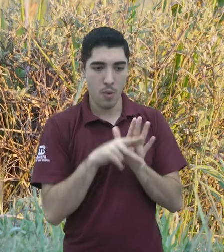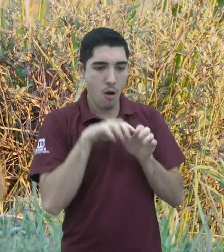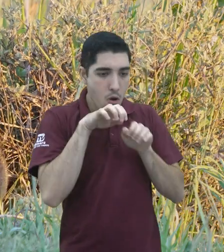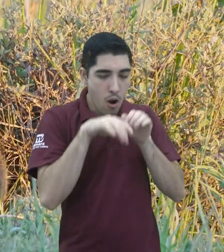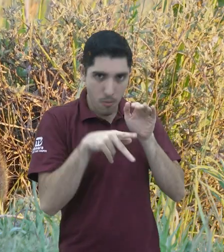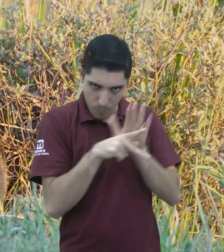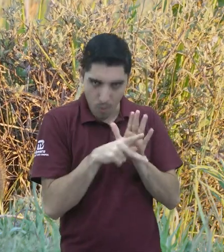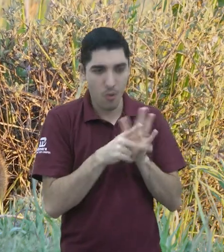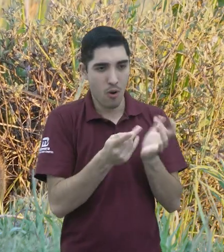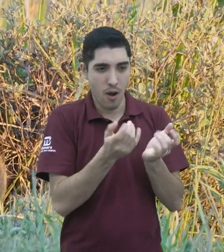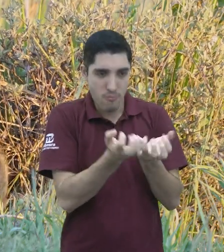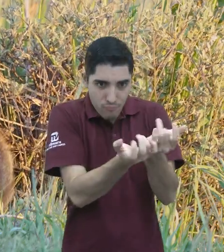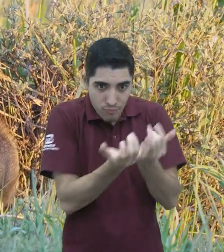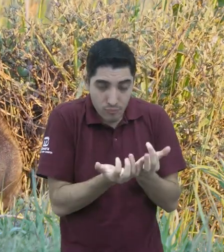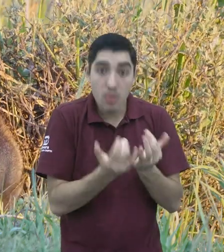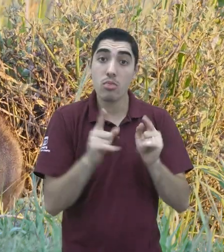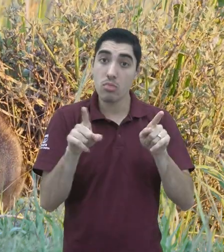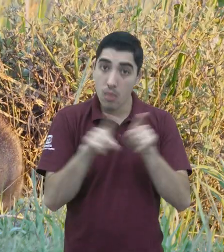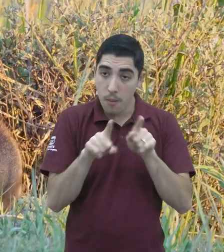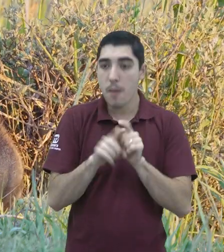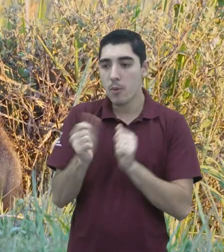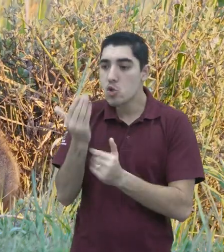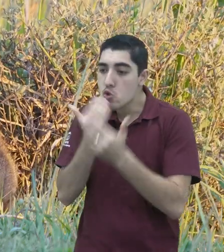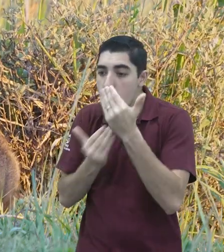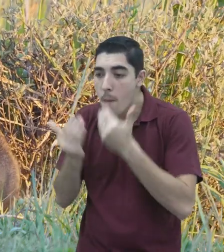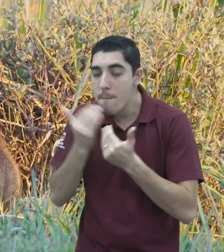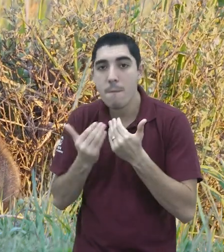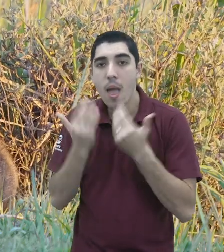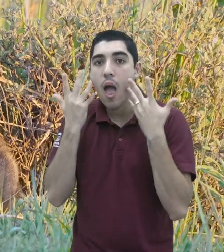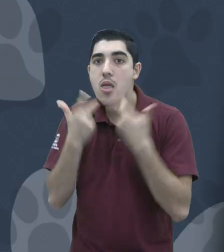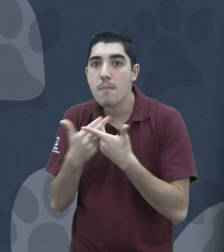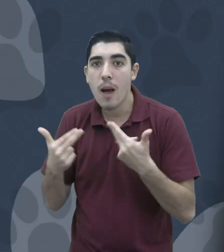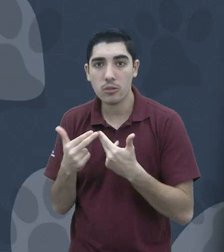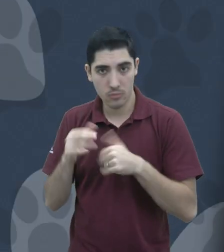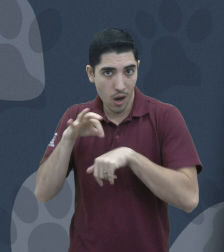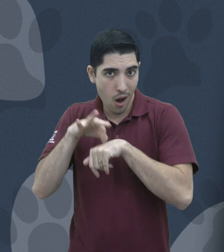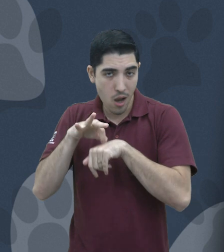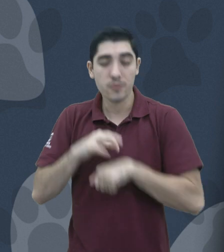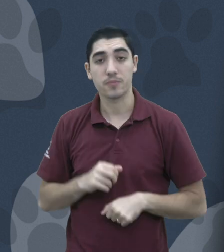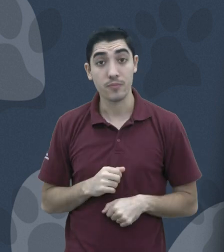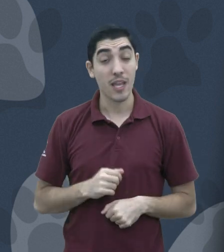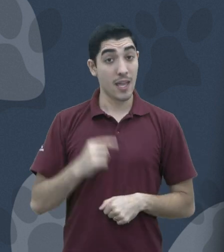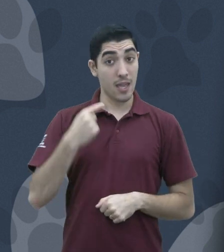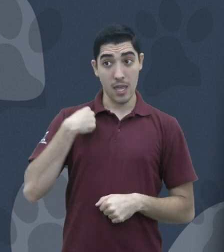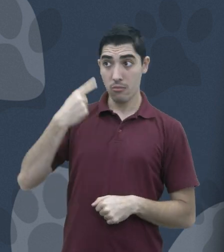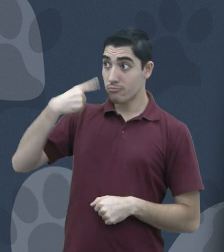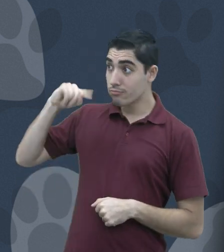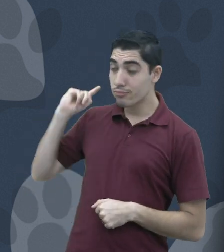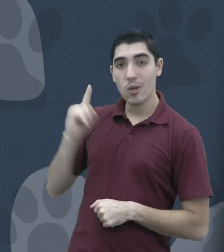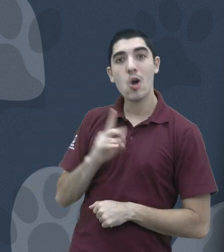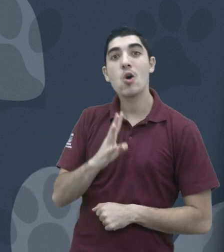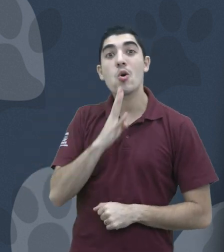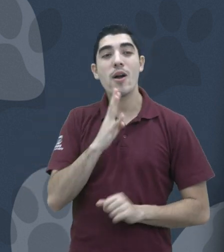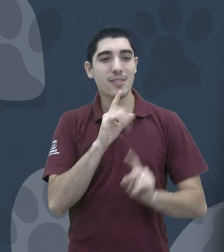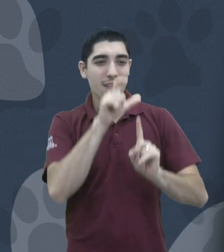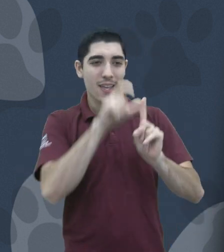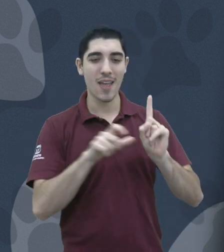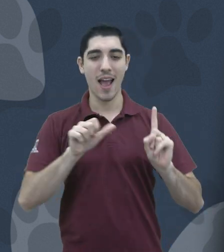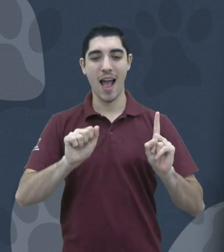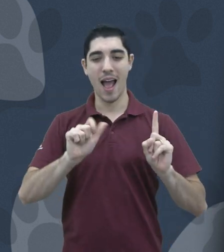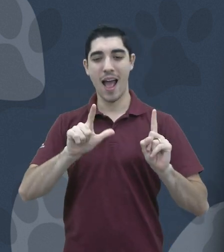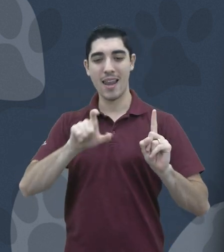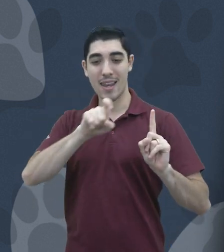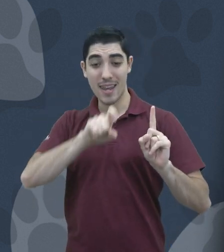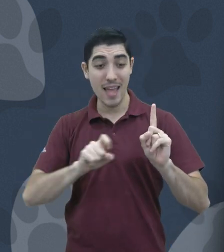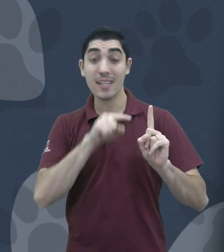alimentam tanto de plantas ou algas como de outros animais. Recentemente eu conheci uma pessoa apaixonada por esses bichinhos,